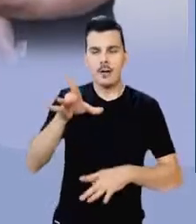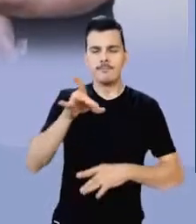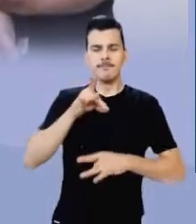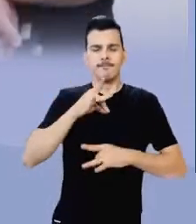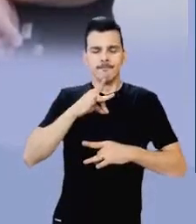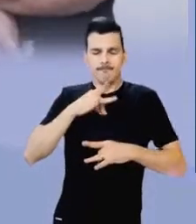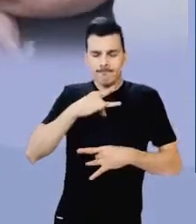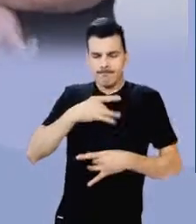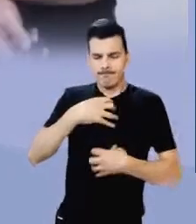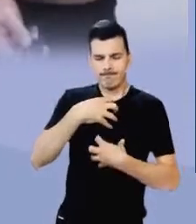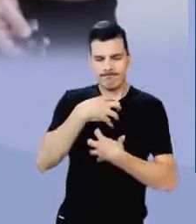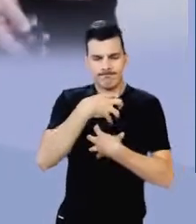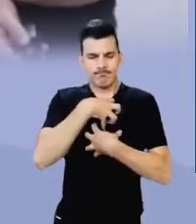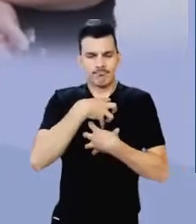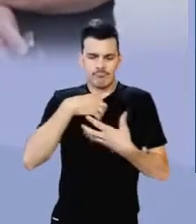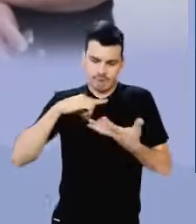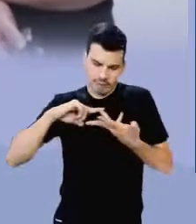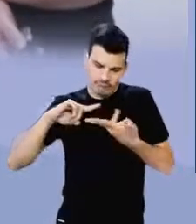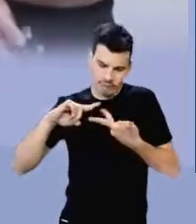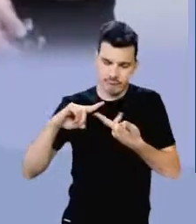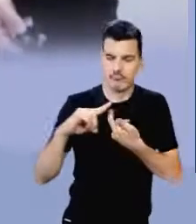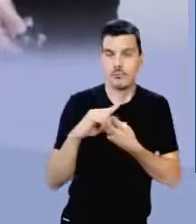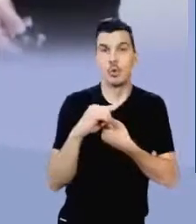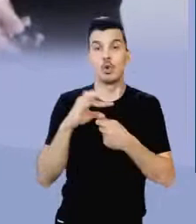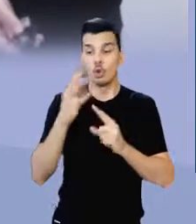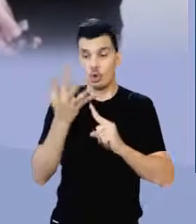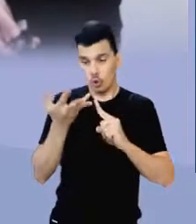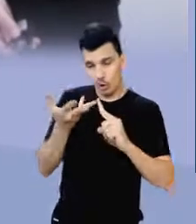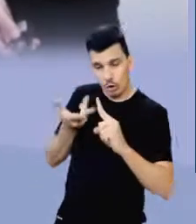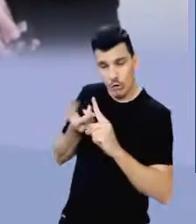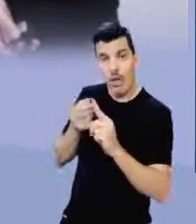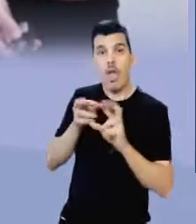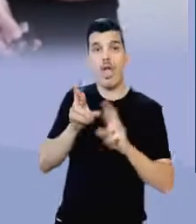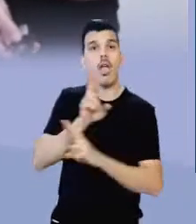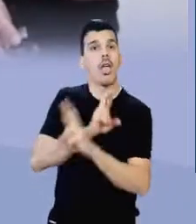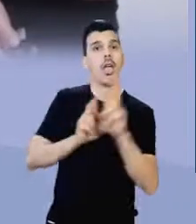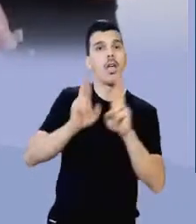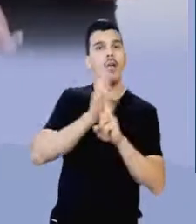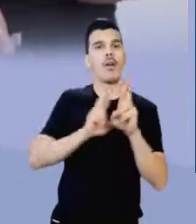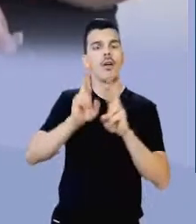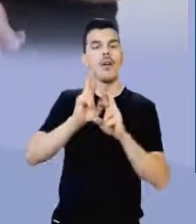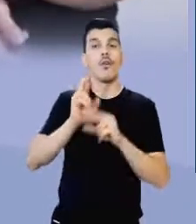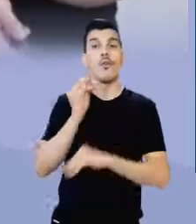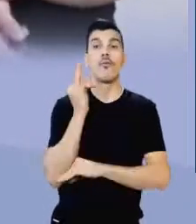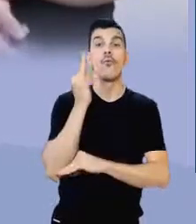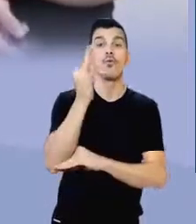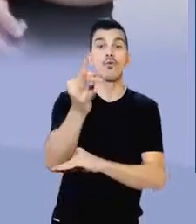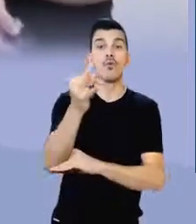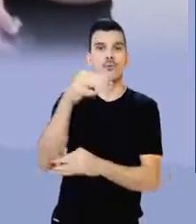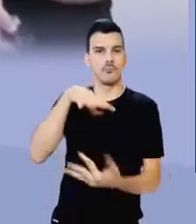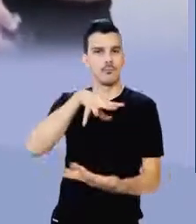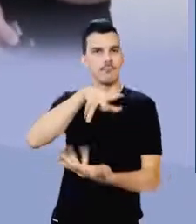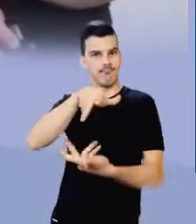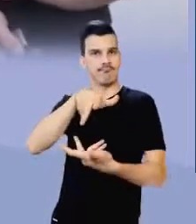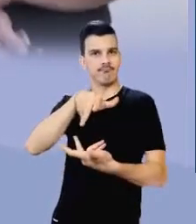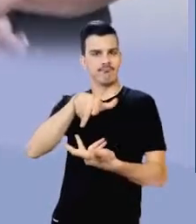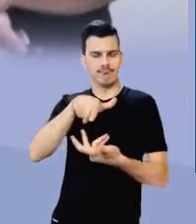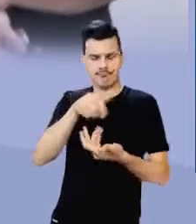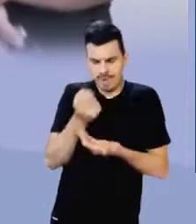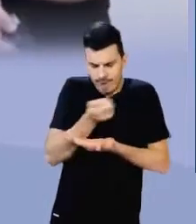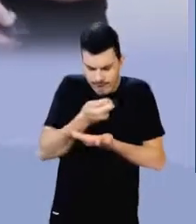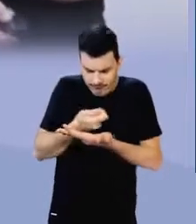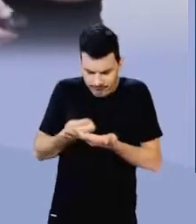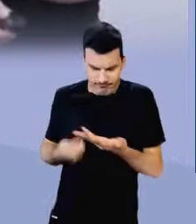incorporar-se-ão todos os elementos que estão relacionados ao destino da humanidade. essa